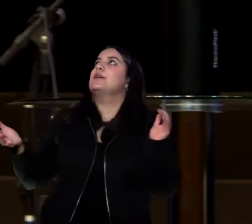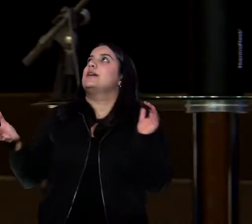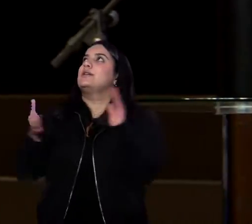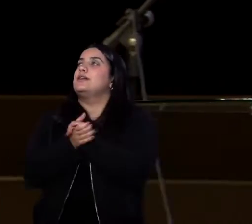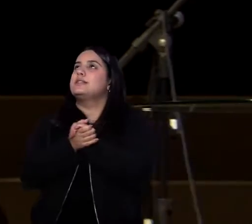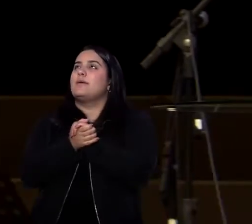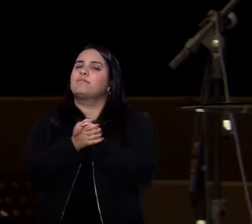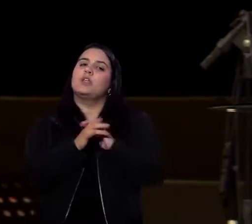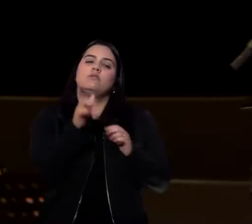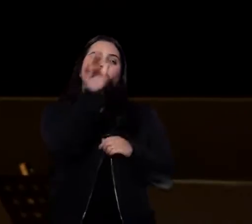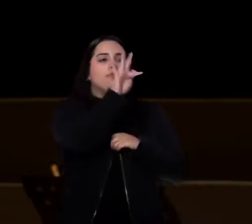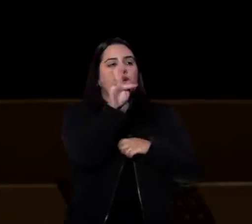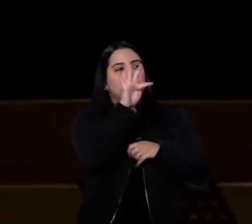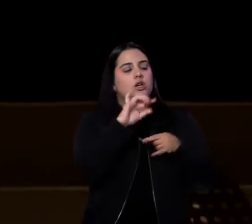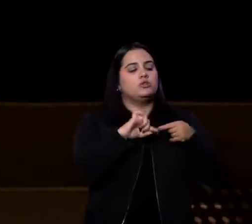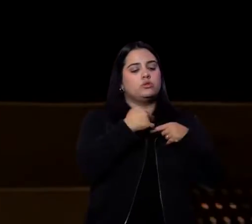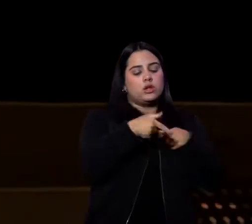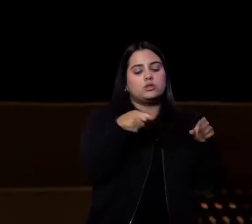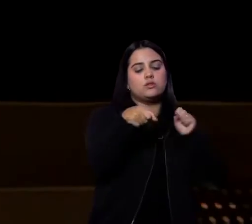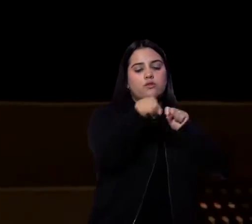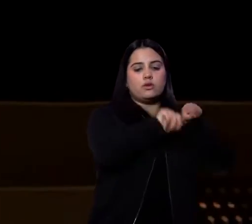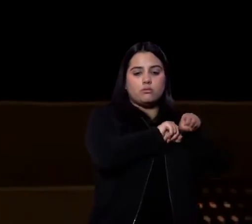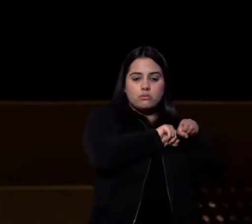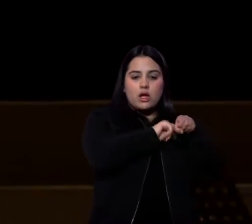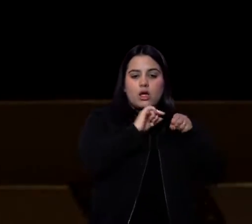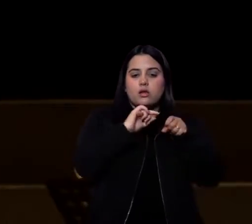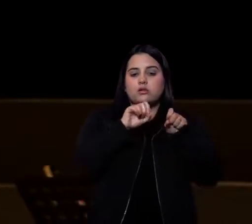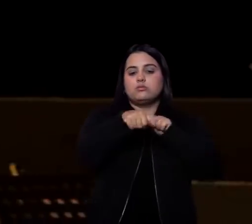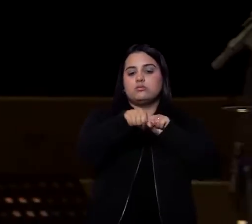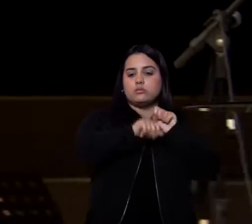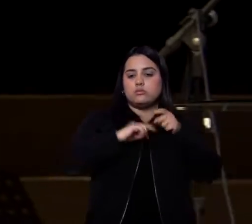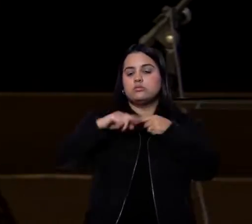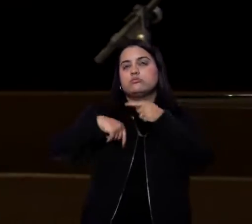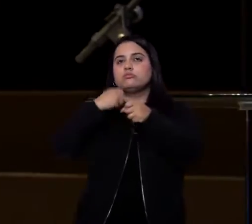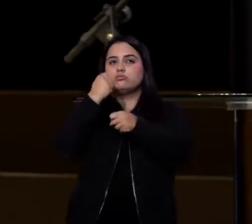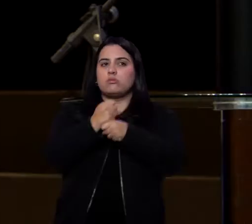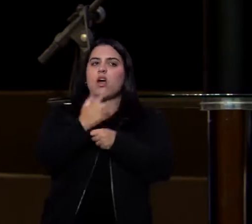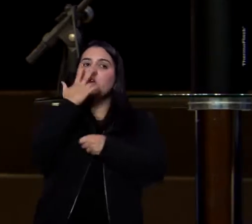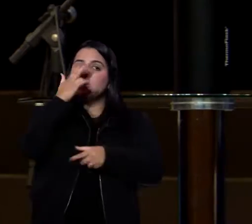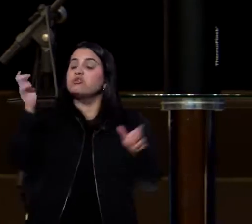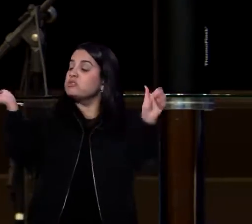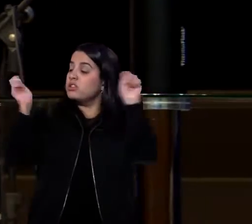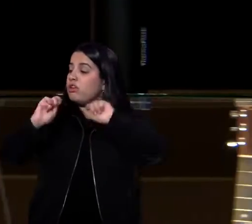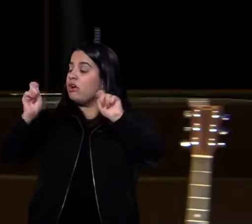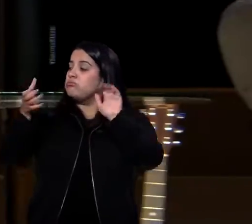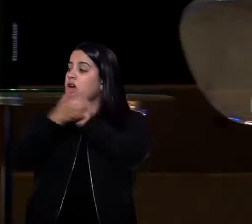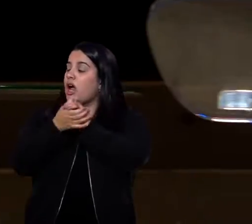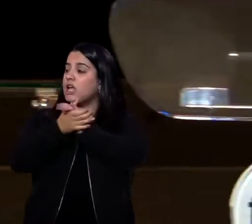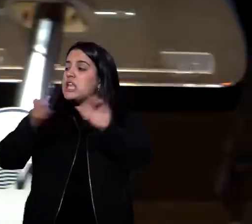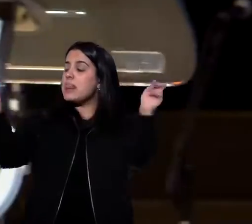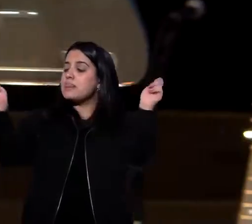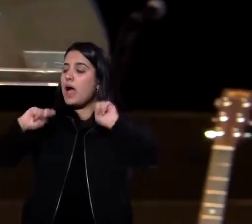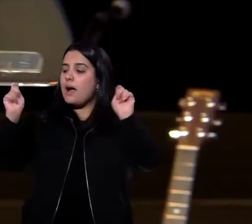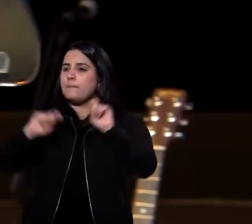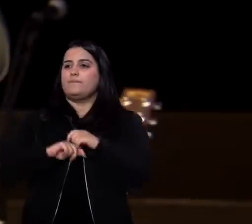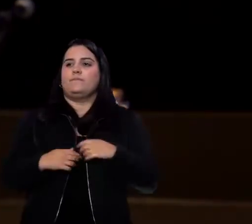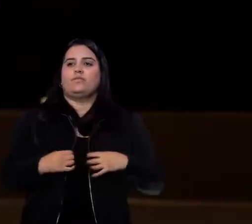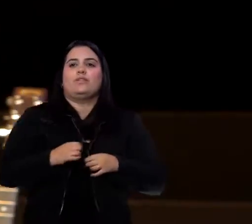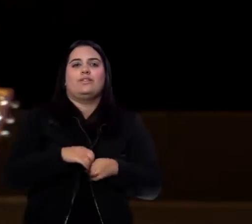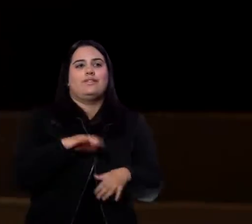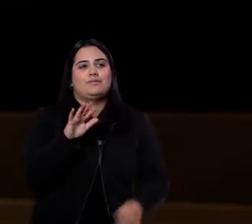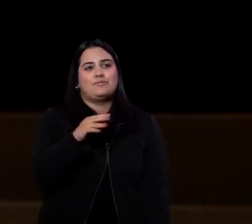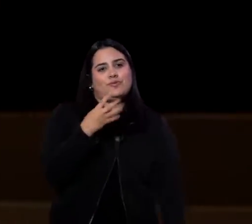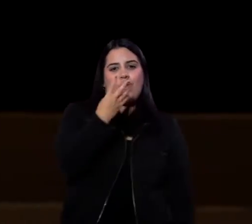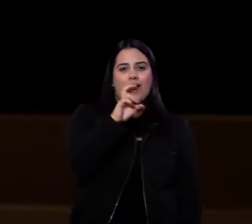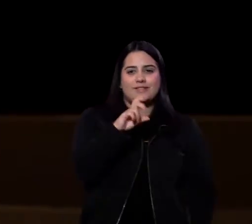depois que eu terminar a minha faculdade, o ano seguinte que eu terminar a minha faculdade, eu acho que daí tá bom para eu casar, entendeu? E aí passam uns 4,